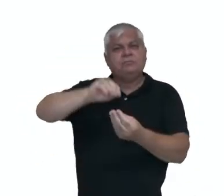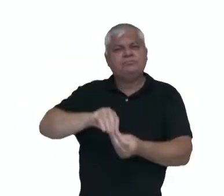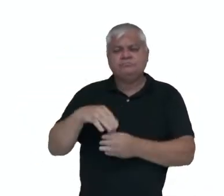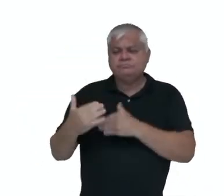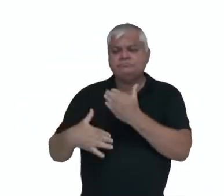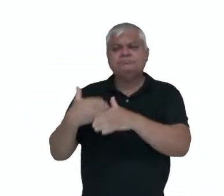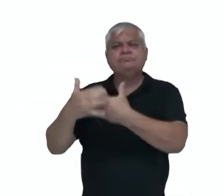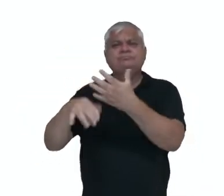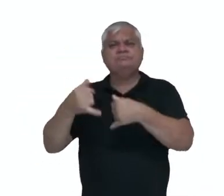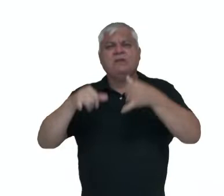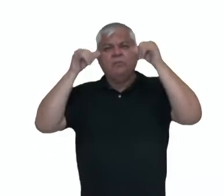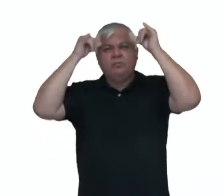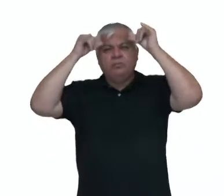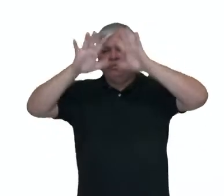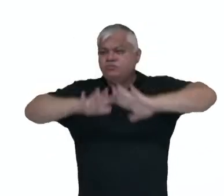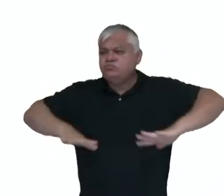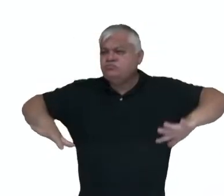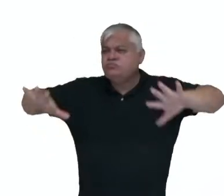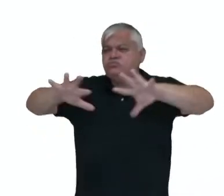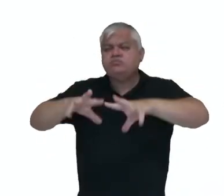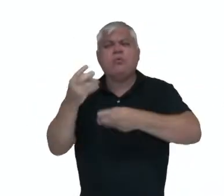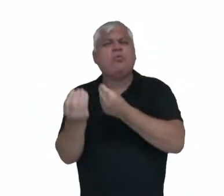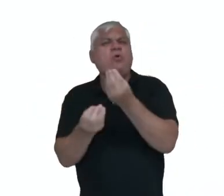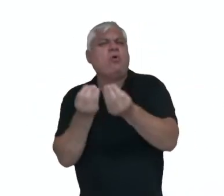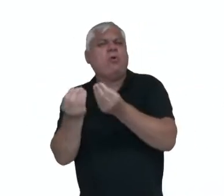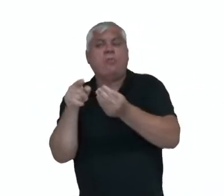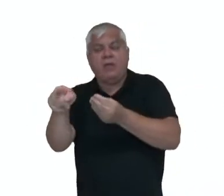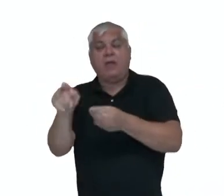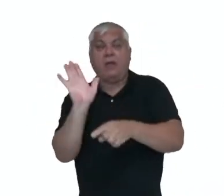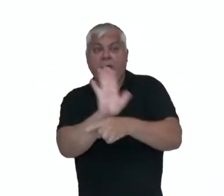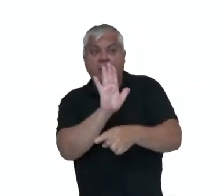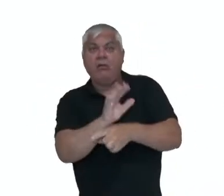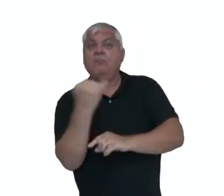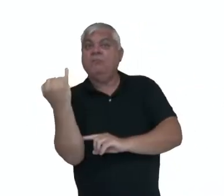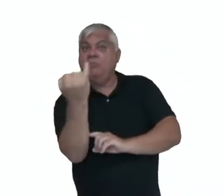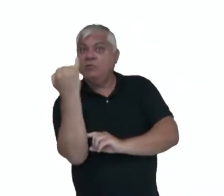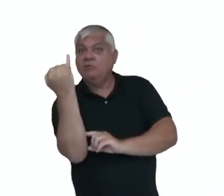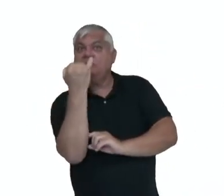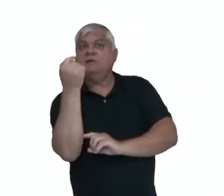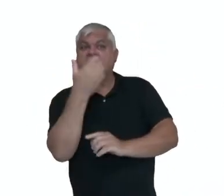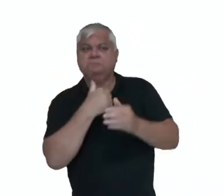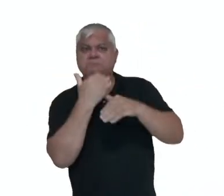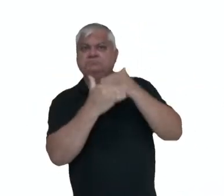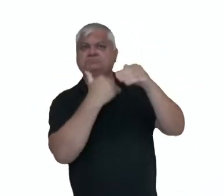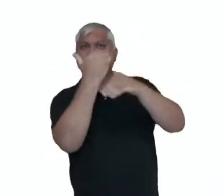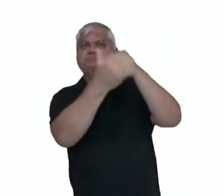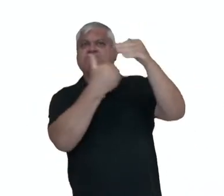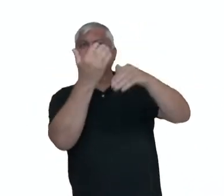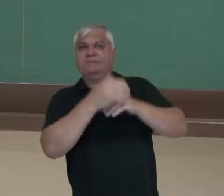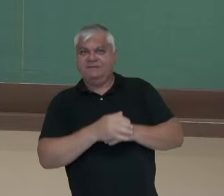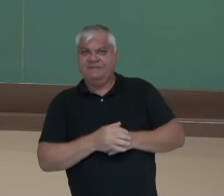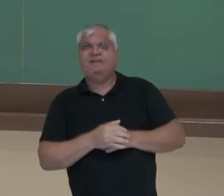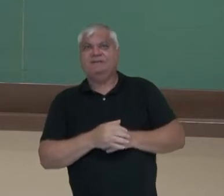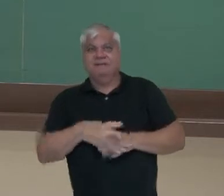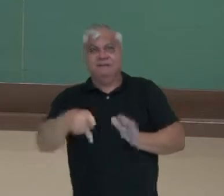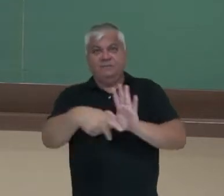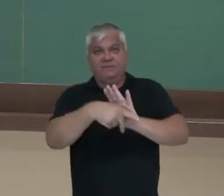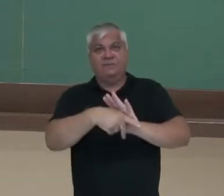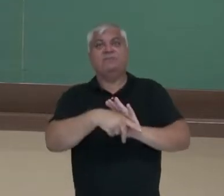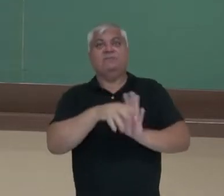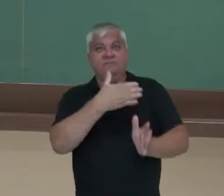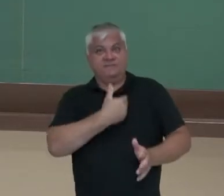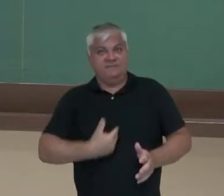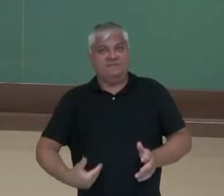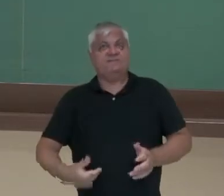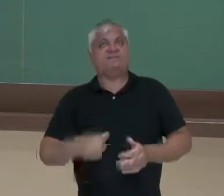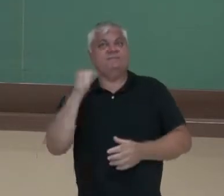da pecuária como importante fator no processo de interiorização da colônia portuguesa. Gente, está claro para